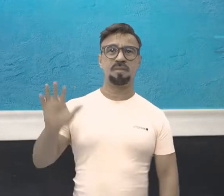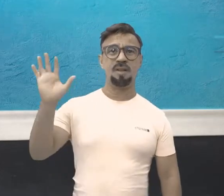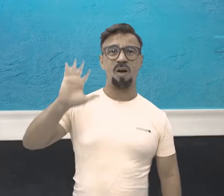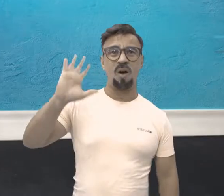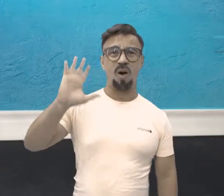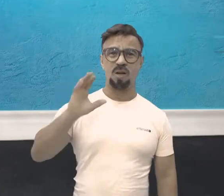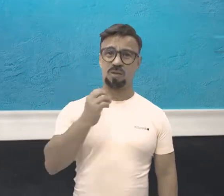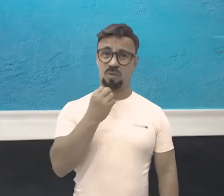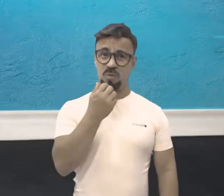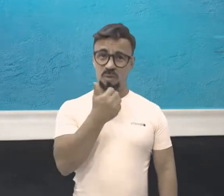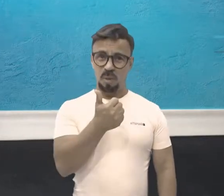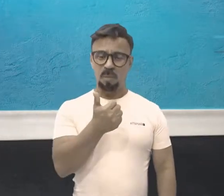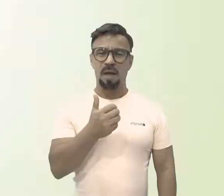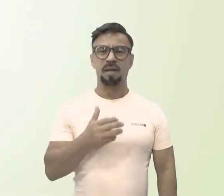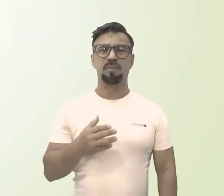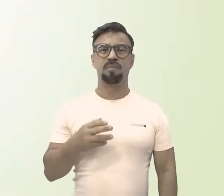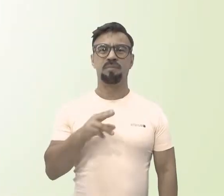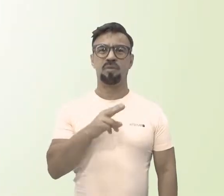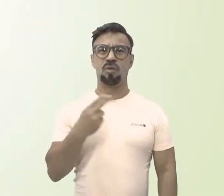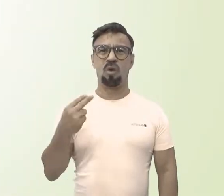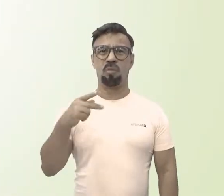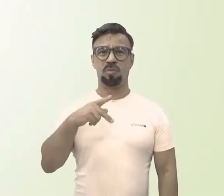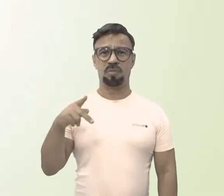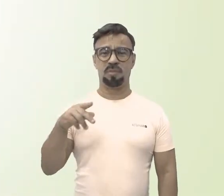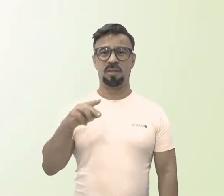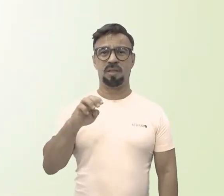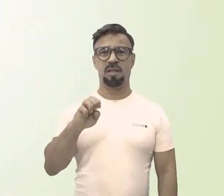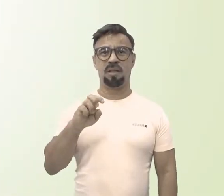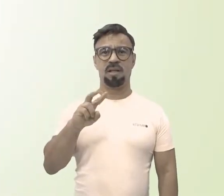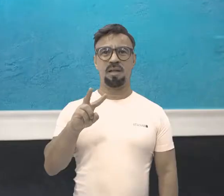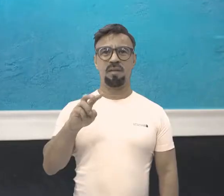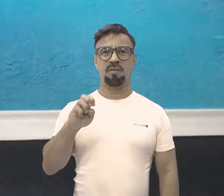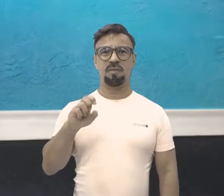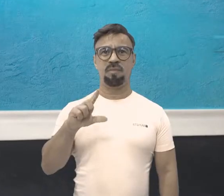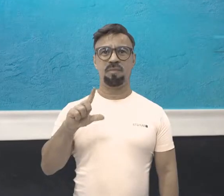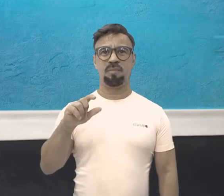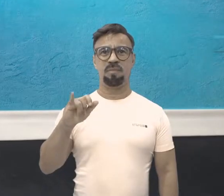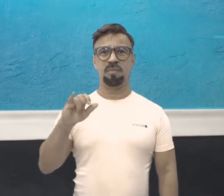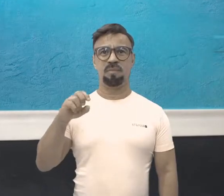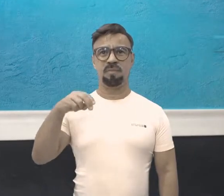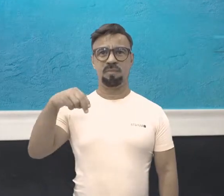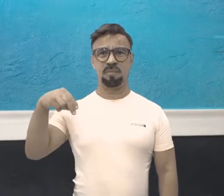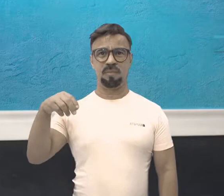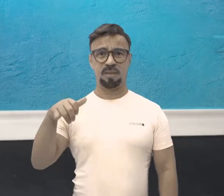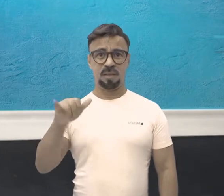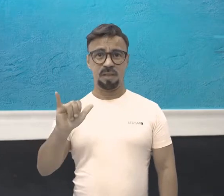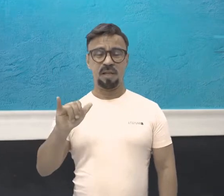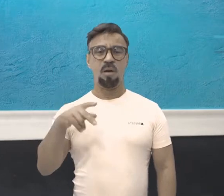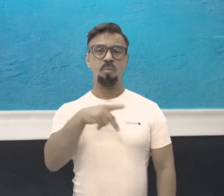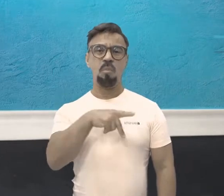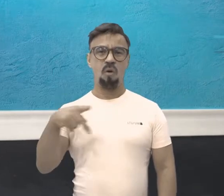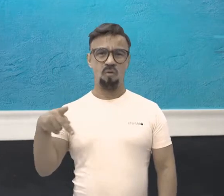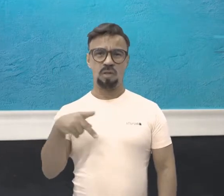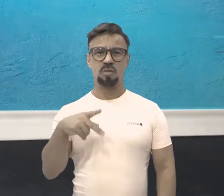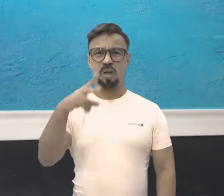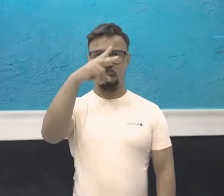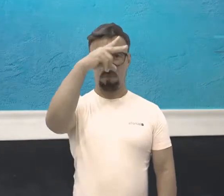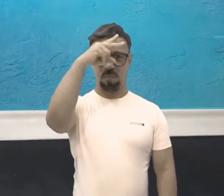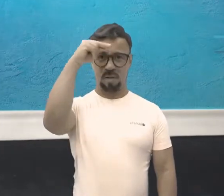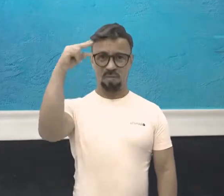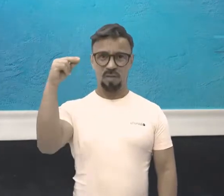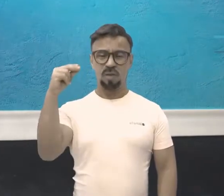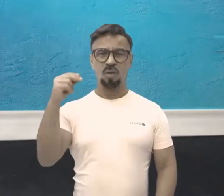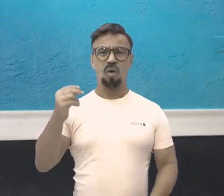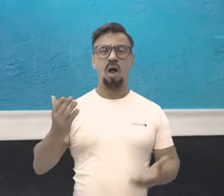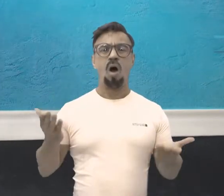Oi, gente, tudo bem? Meu nome é Evelaine, eu sou professora da Rede Municipal de Caruaru e hoje